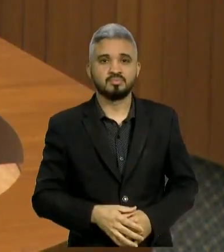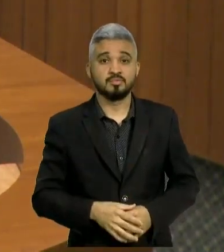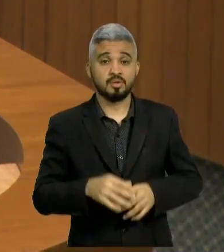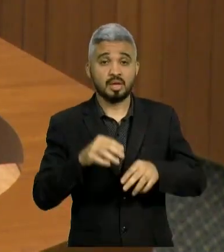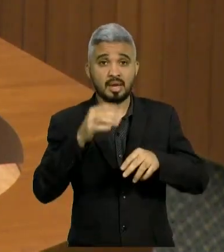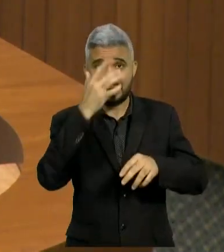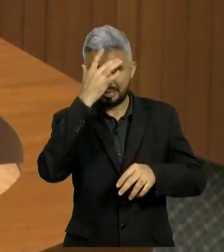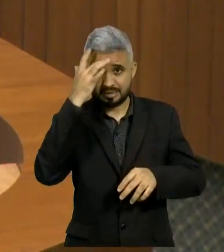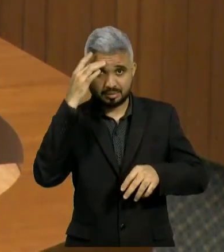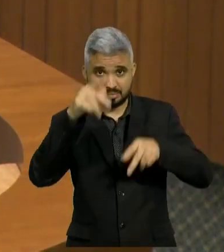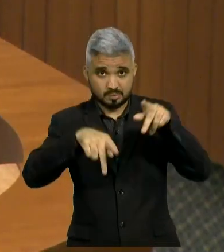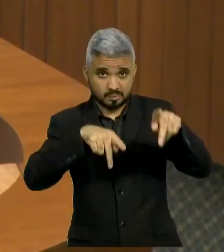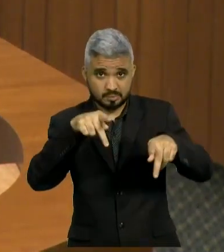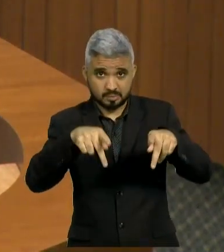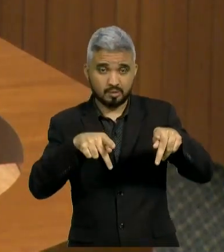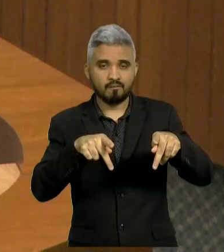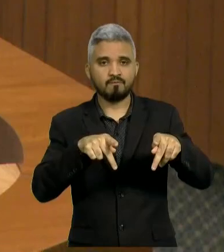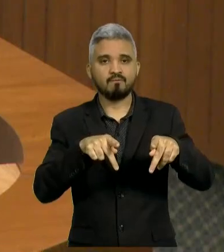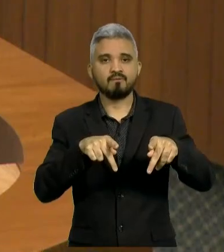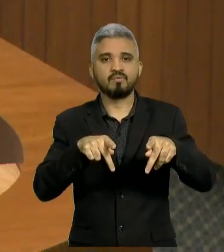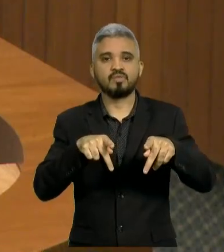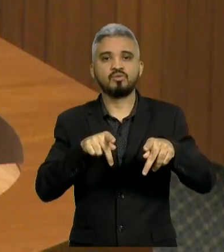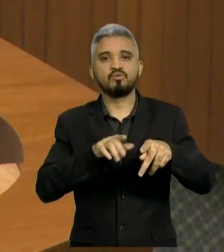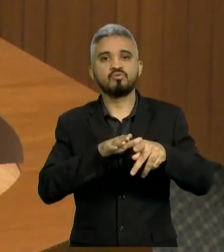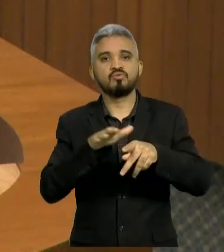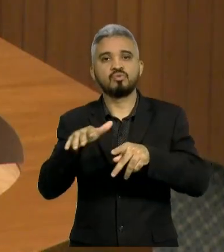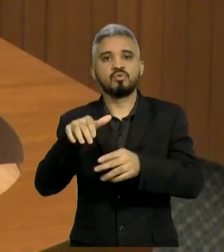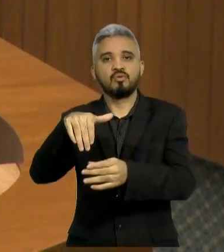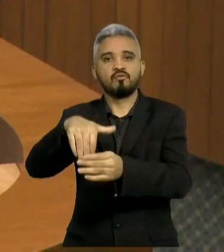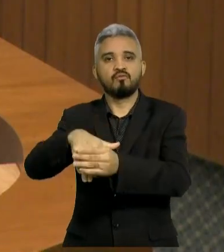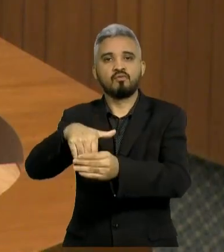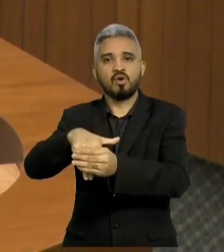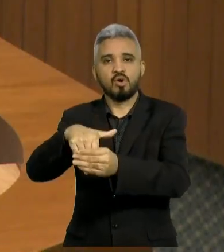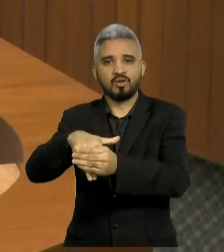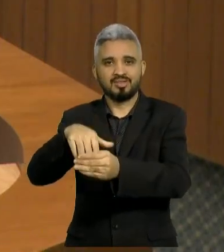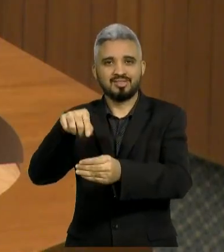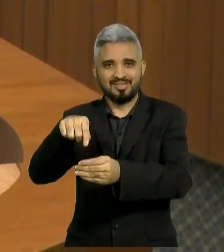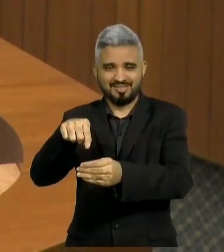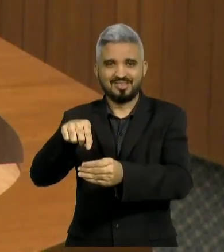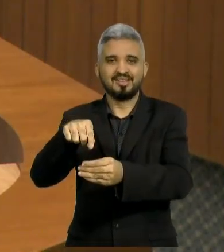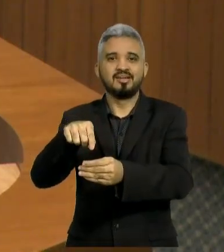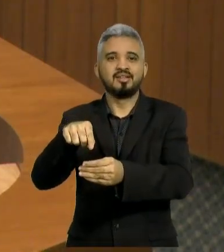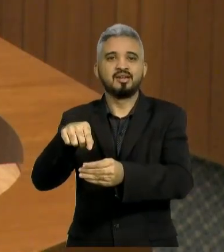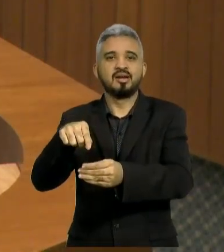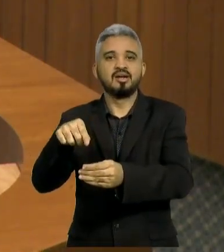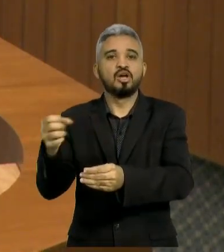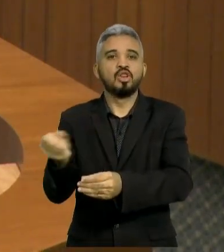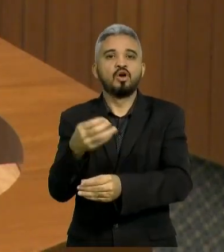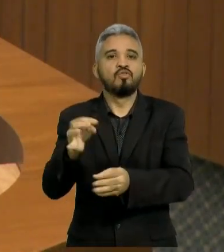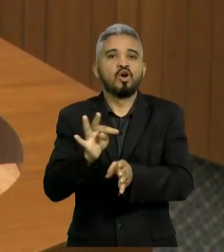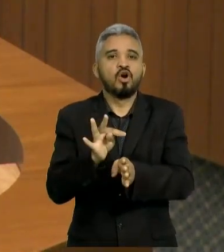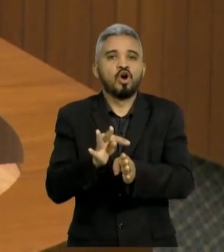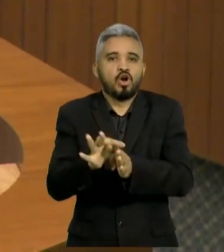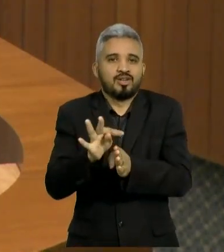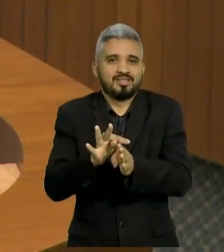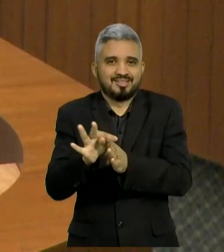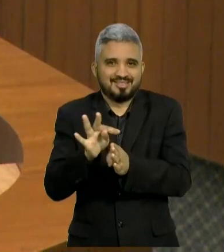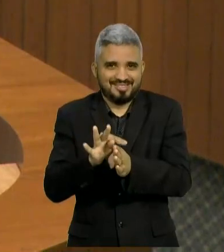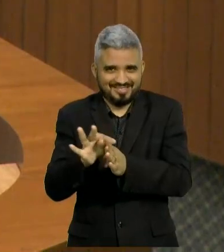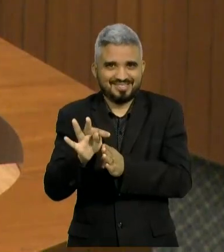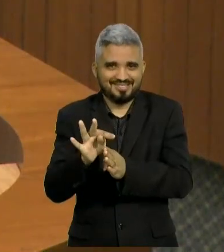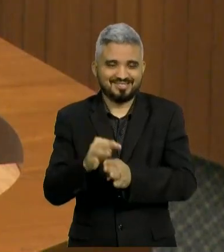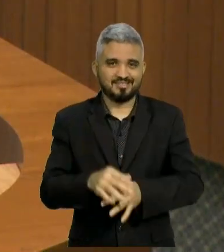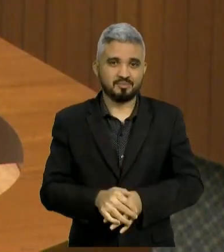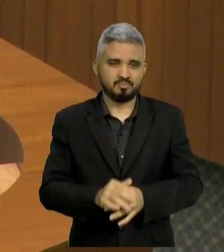às urnas e elegeram e reelegeram também, né, os novos conselheiros tutelares. E ao tempo eu